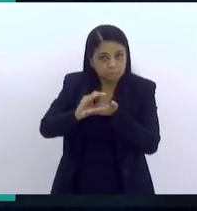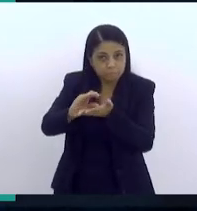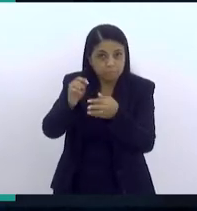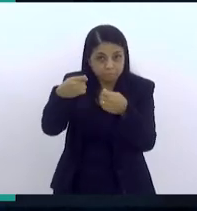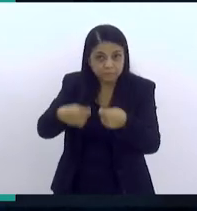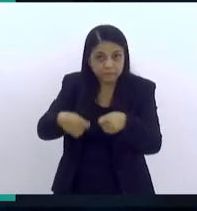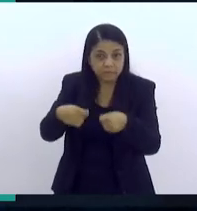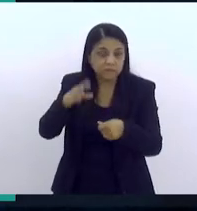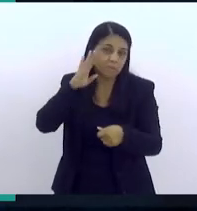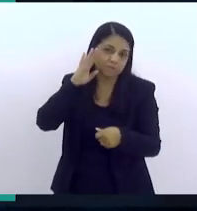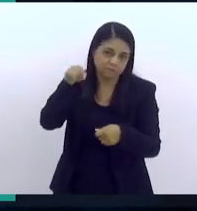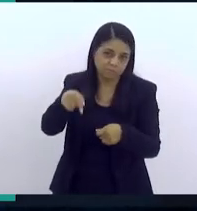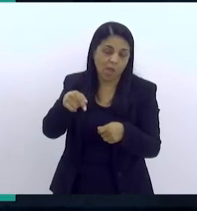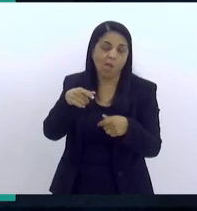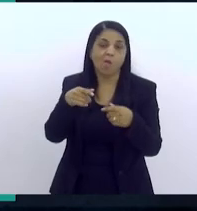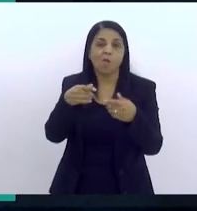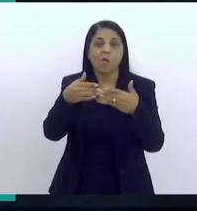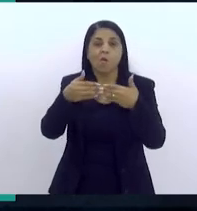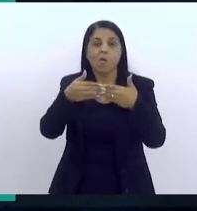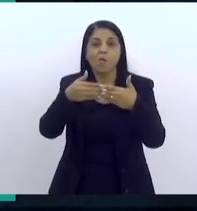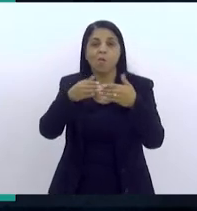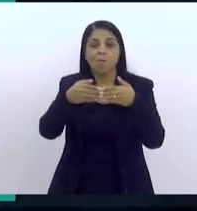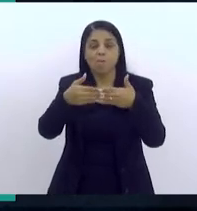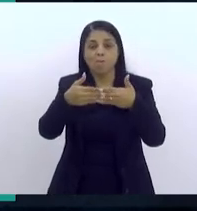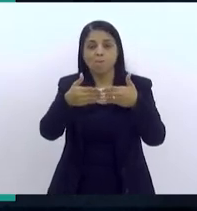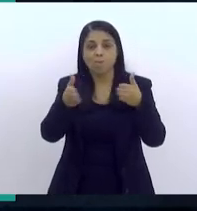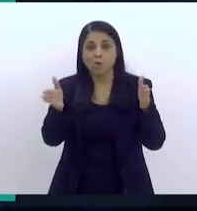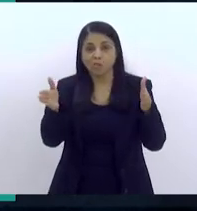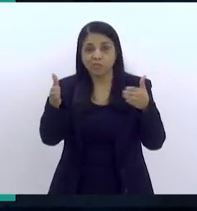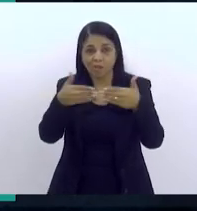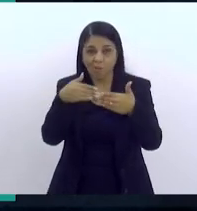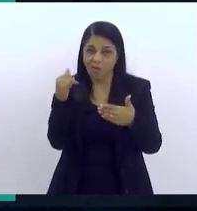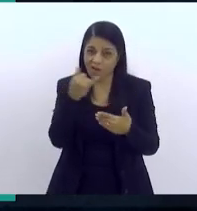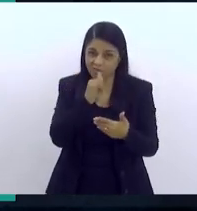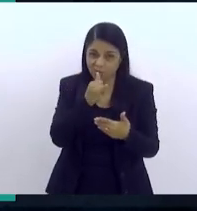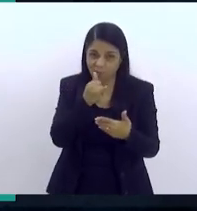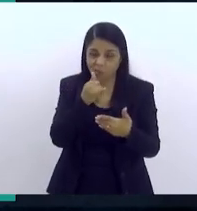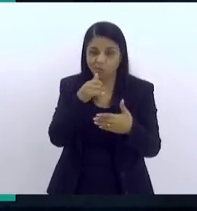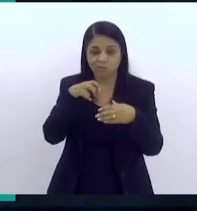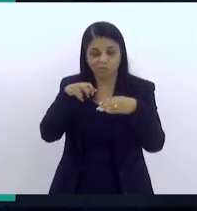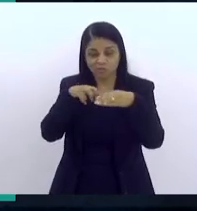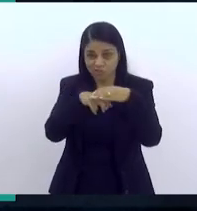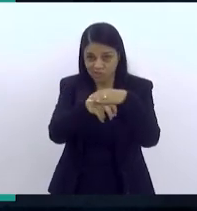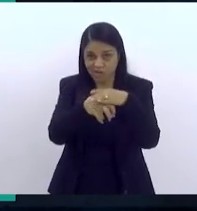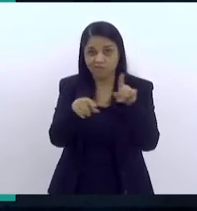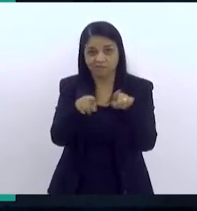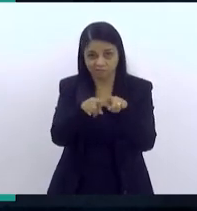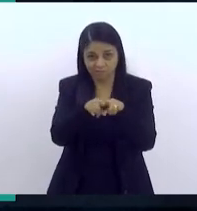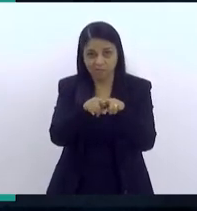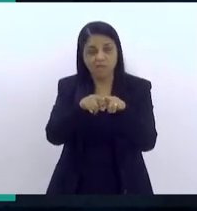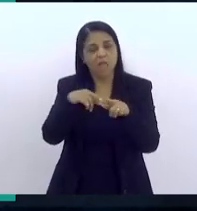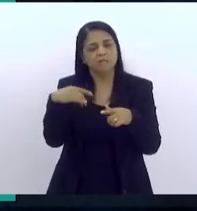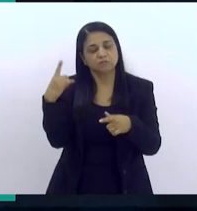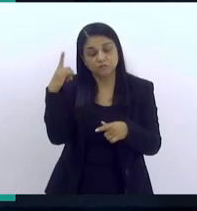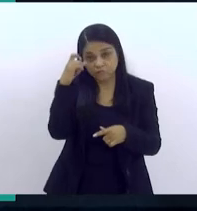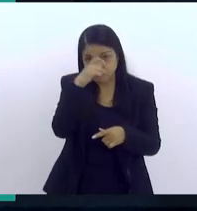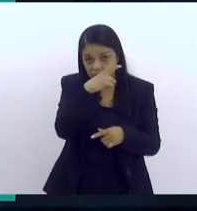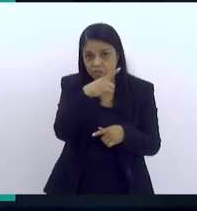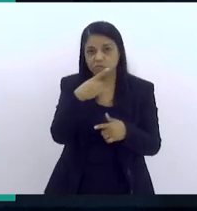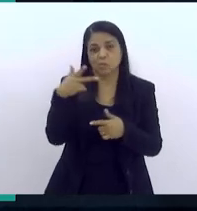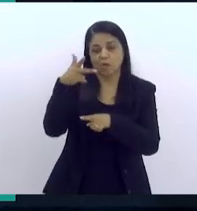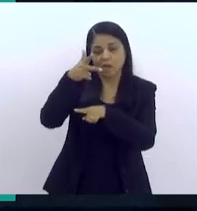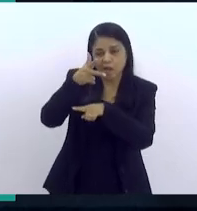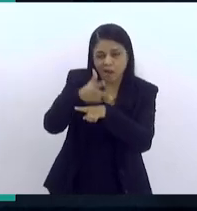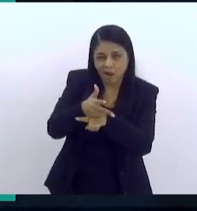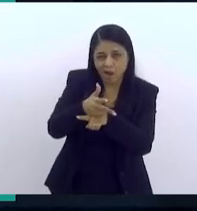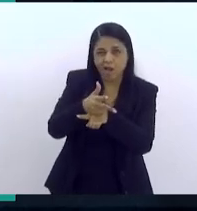seja um portão eletrônico da garagem alguma coisa assim a gente sabe que é muito difícil então todos esses aparatos câmera